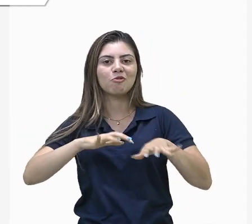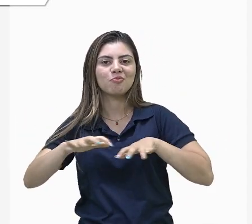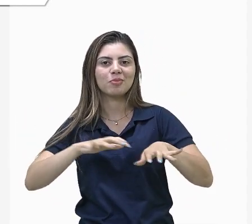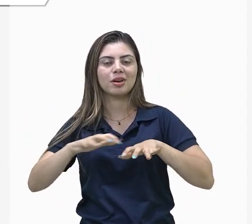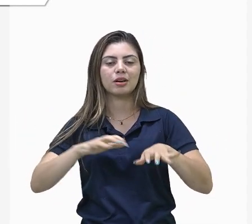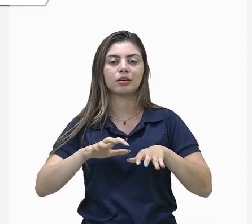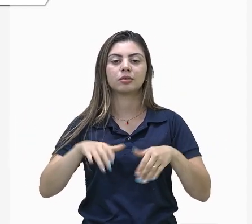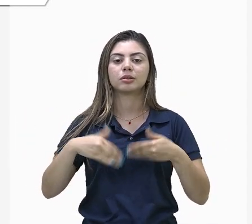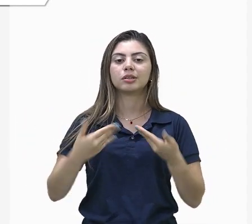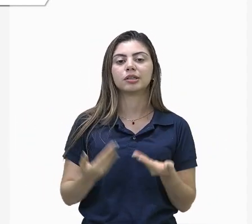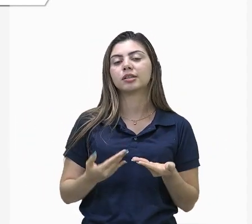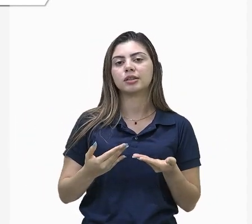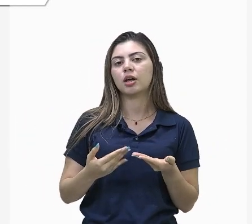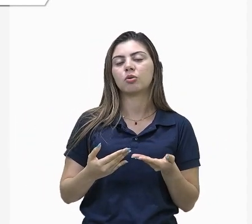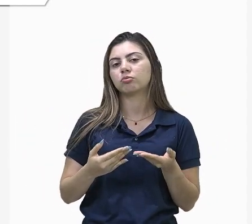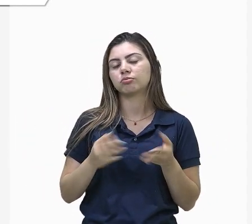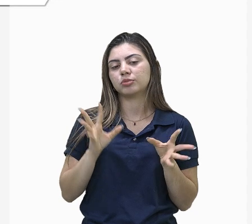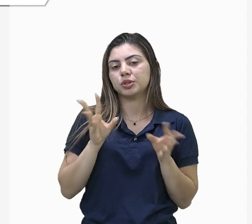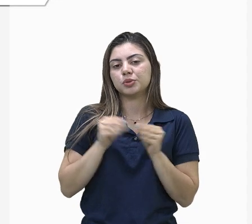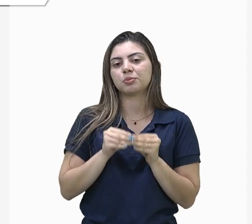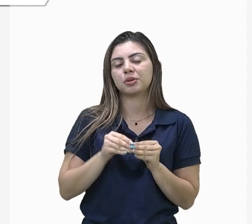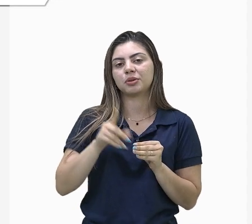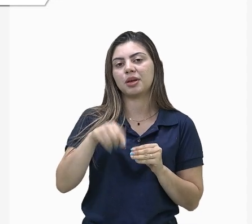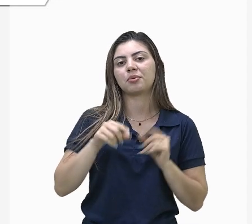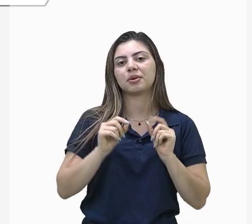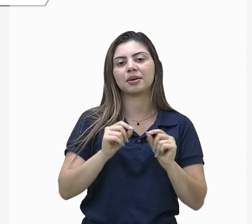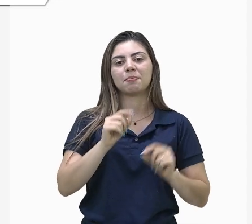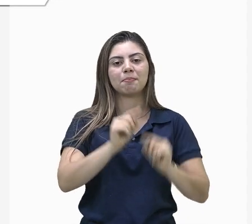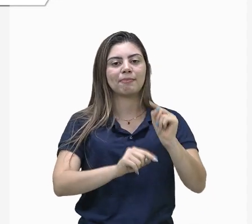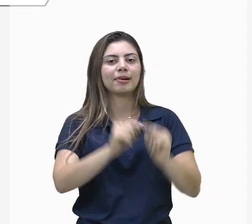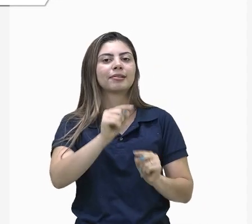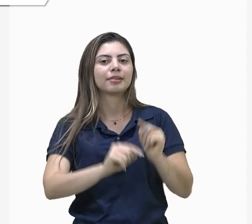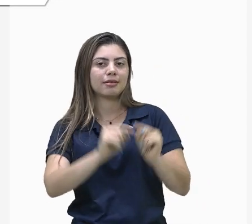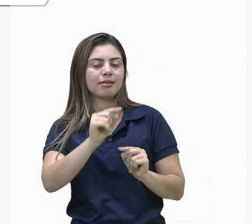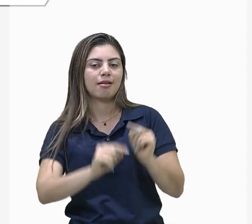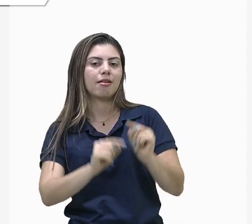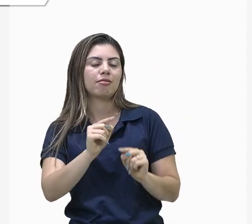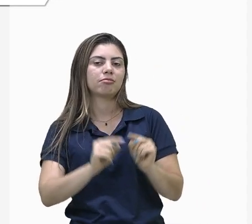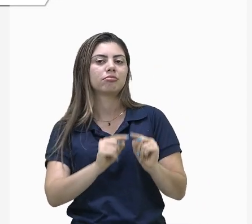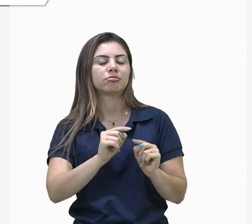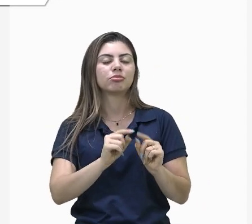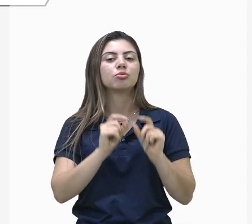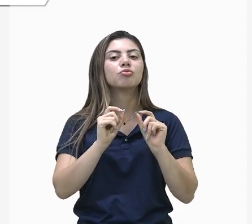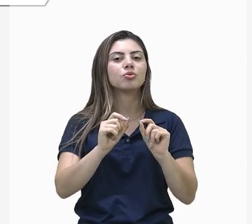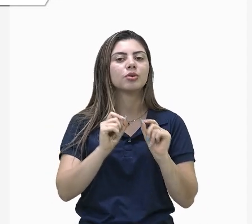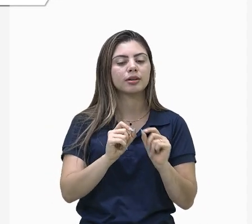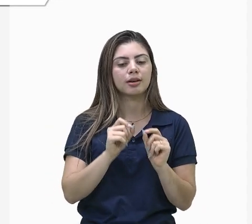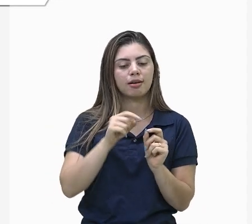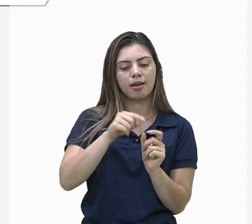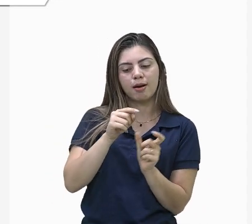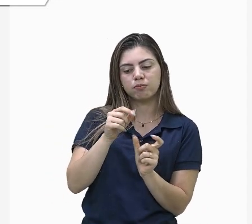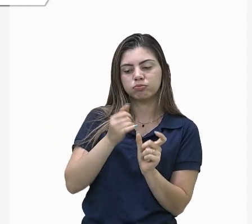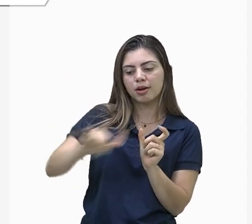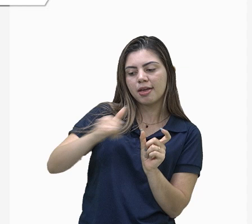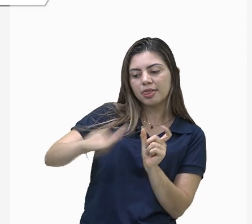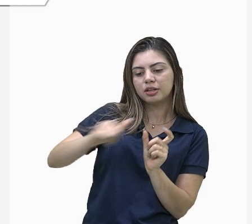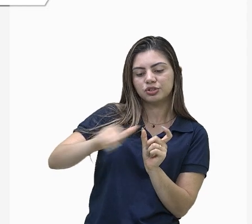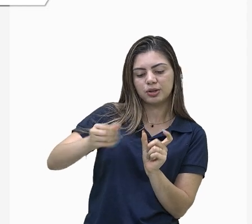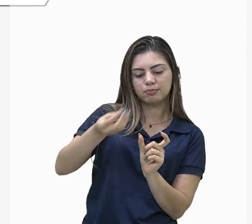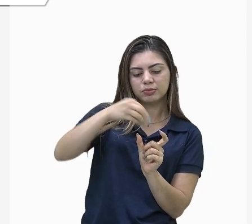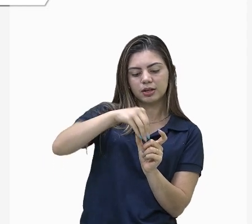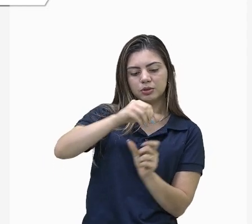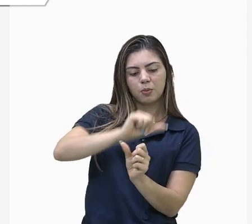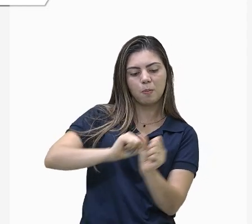os receptores são aparelhos que são capazes de transformar a energia elétrica